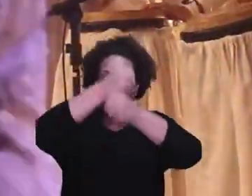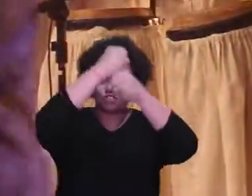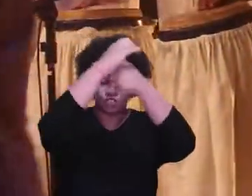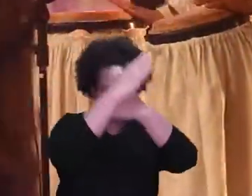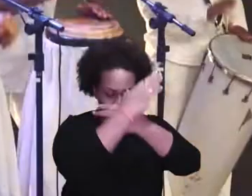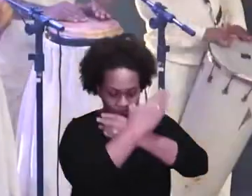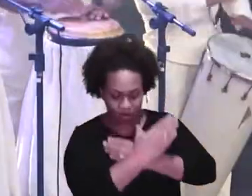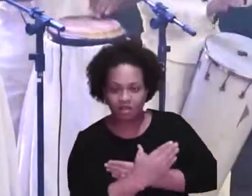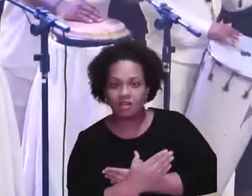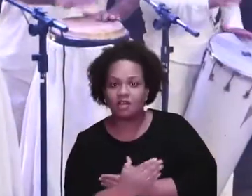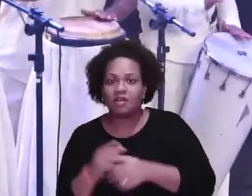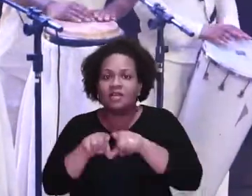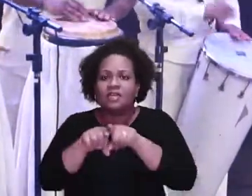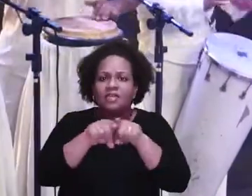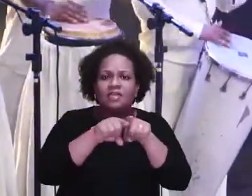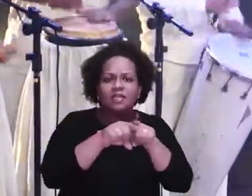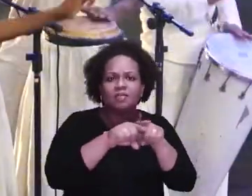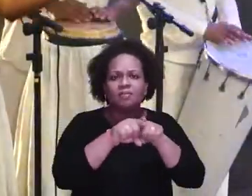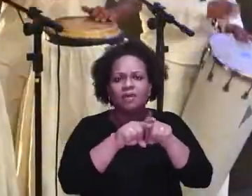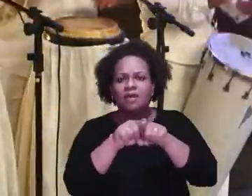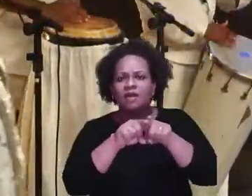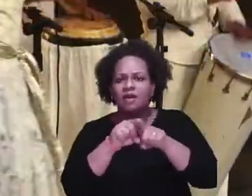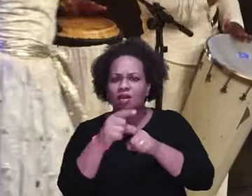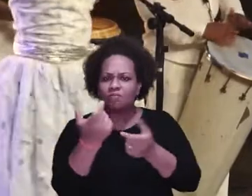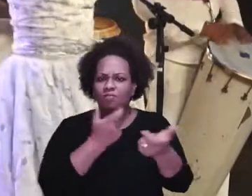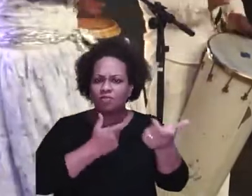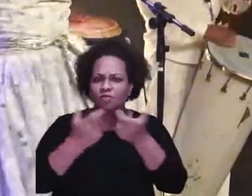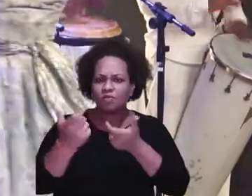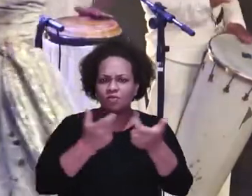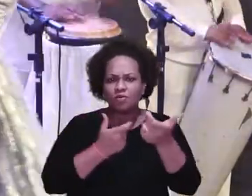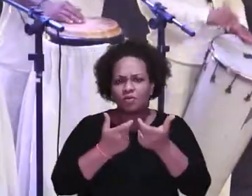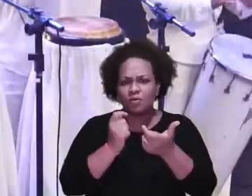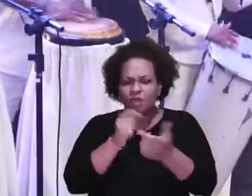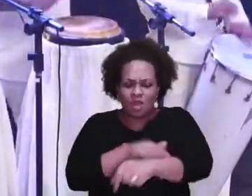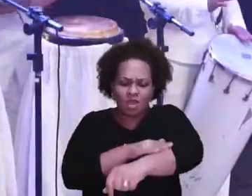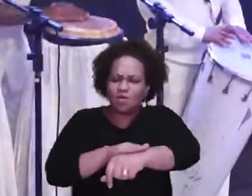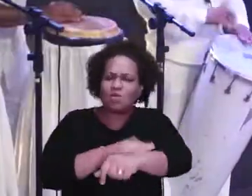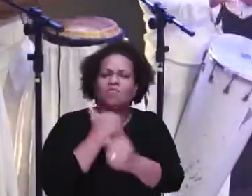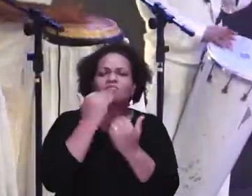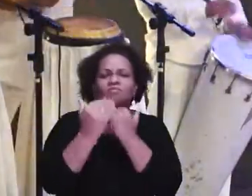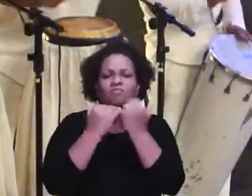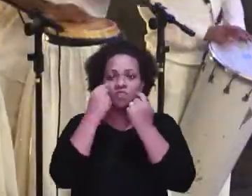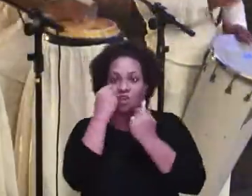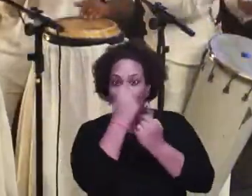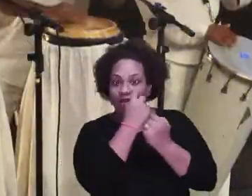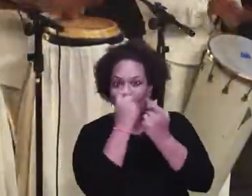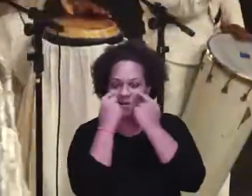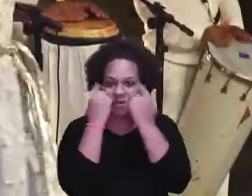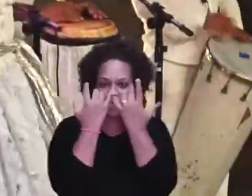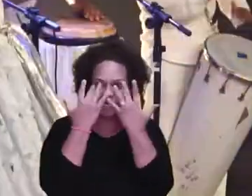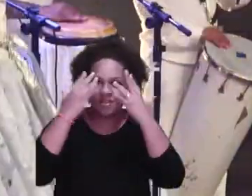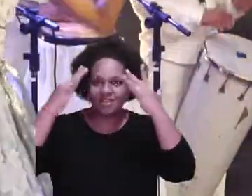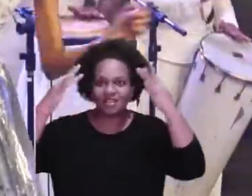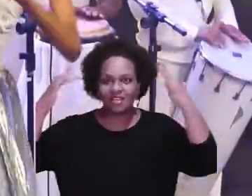mãos de Oxalá irmãos não me de discriminar a bobeira de importar veja